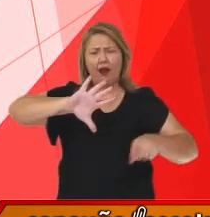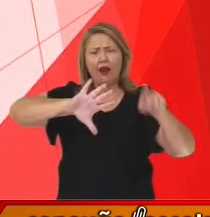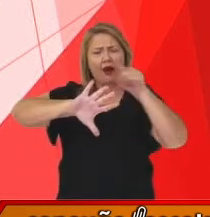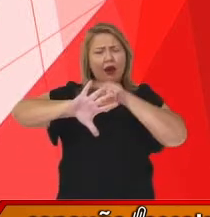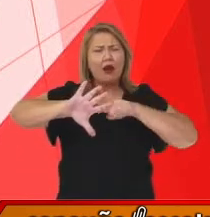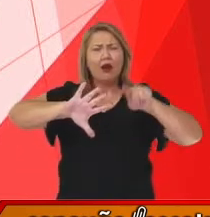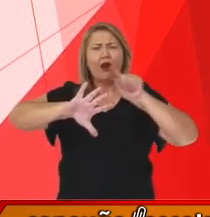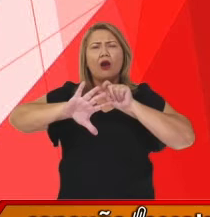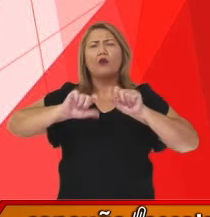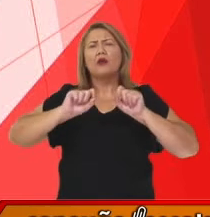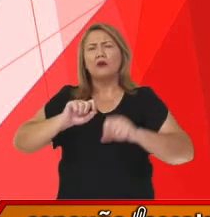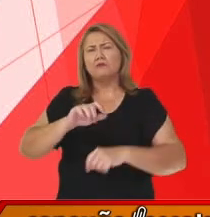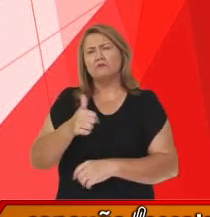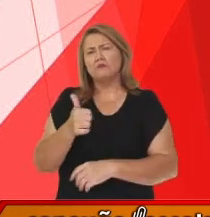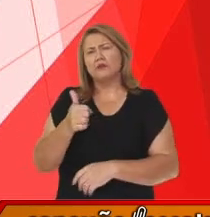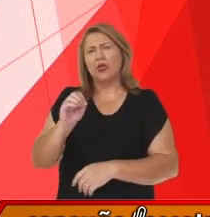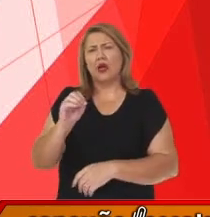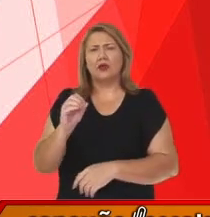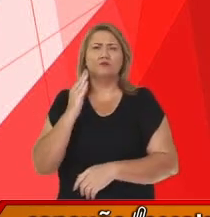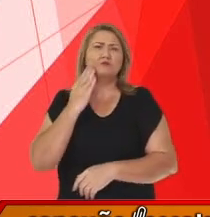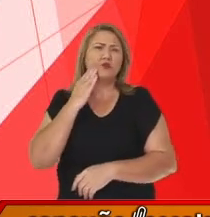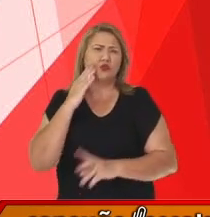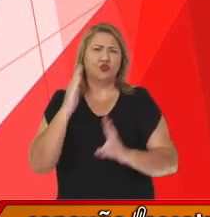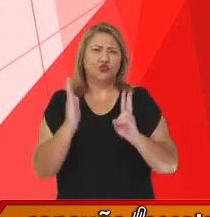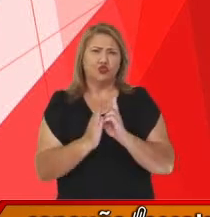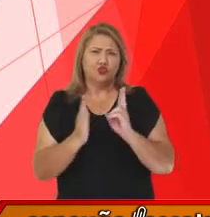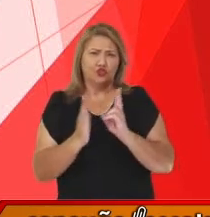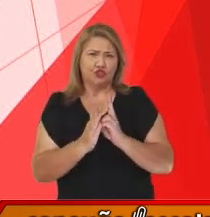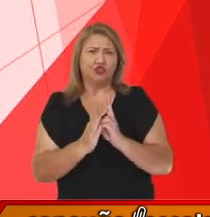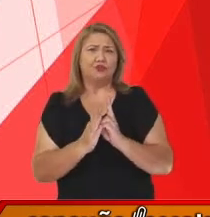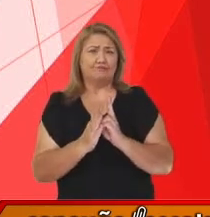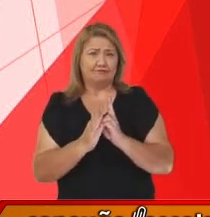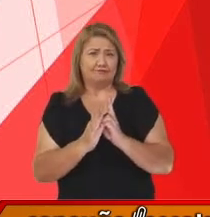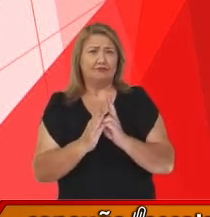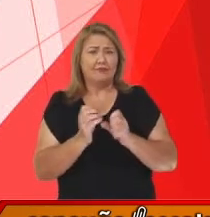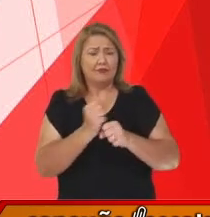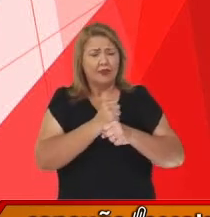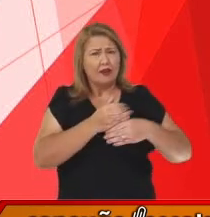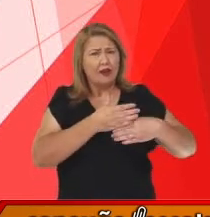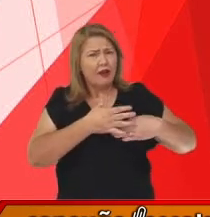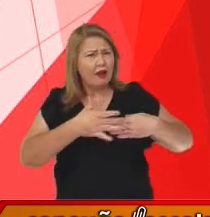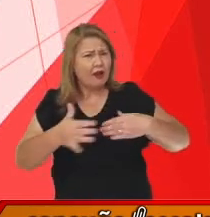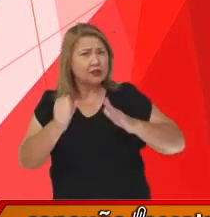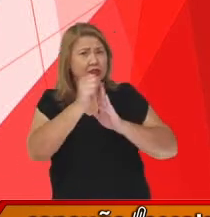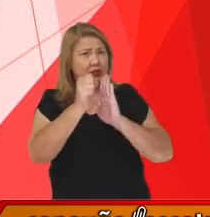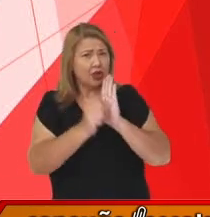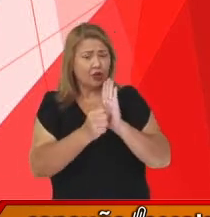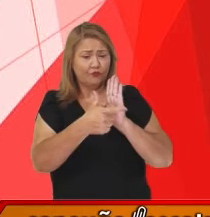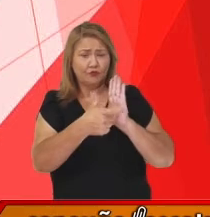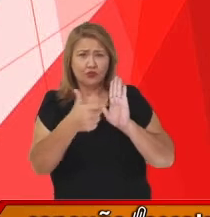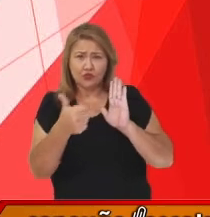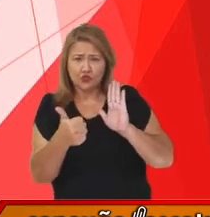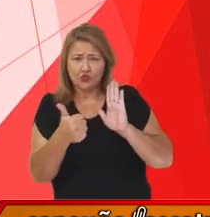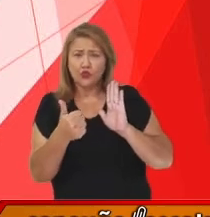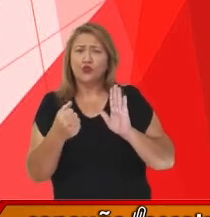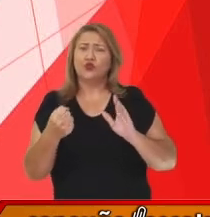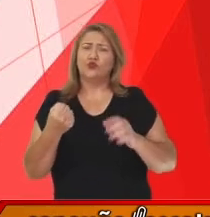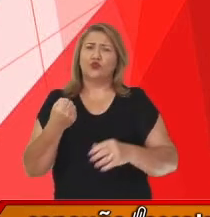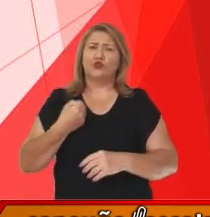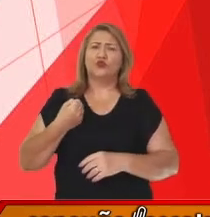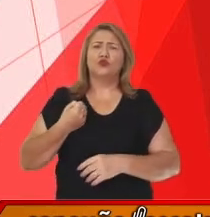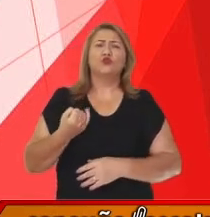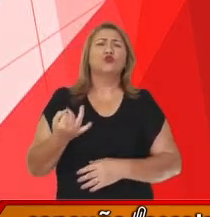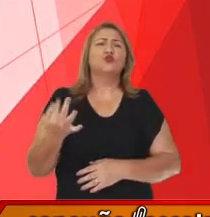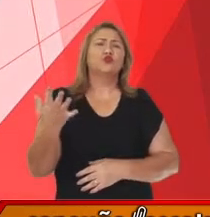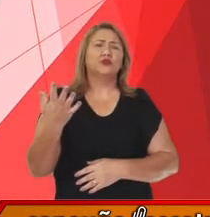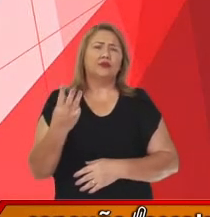fosse ocupada por cerca de 10 milhões de indígenas. Nos primeiros anos do século XXI, esse número não